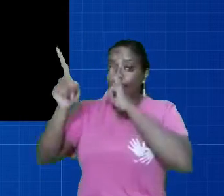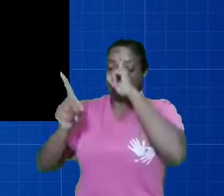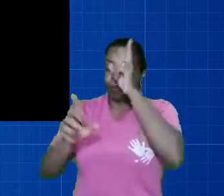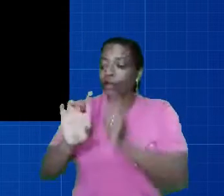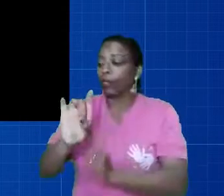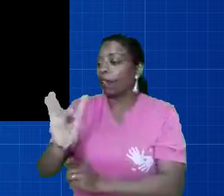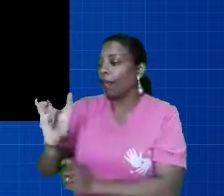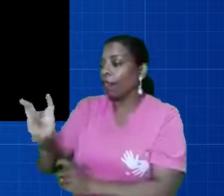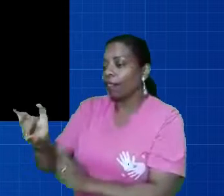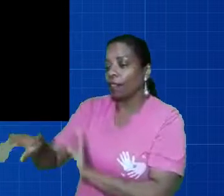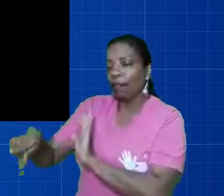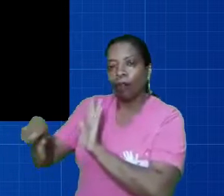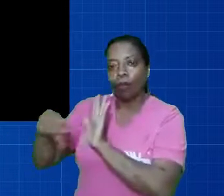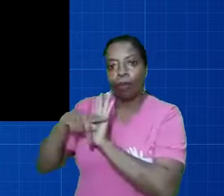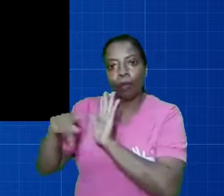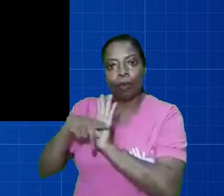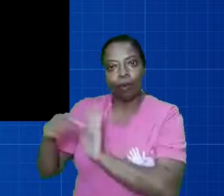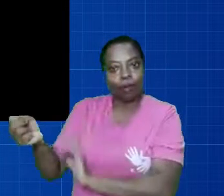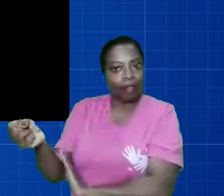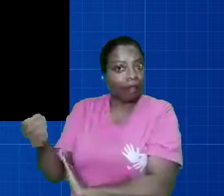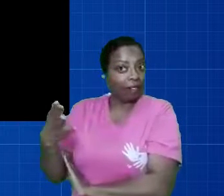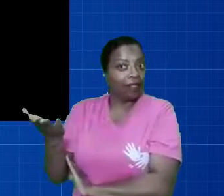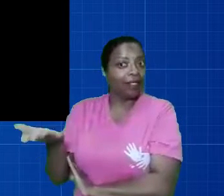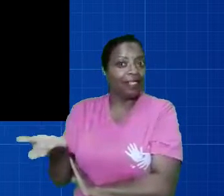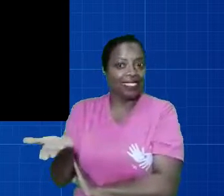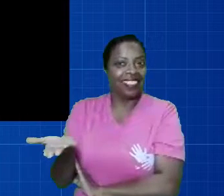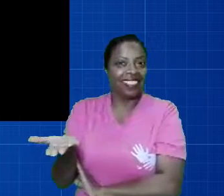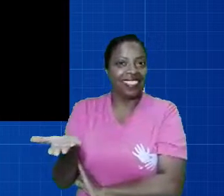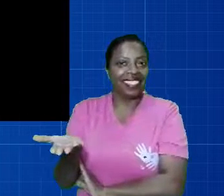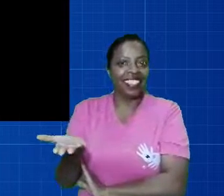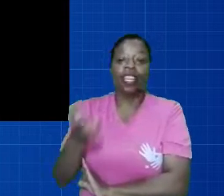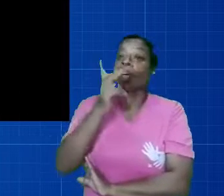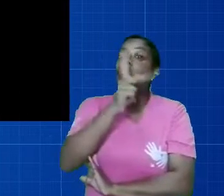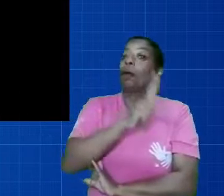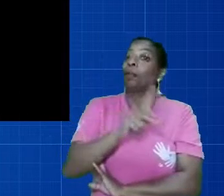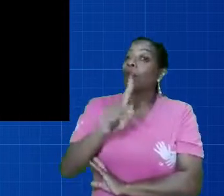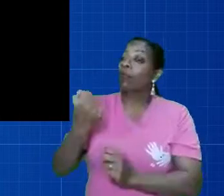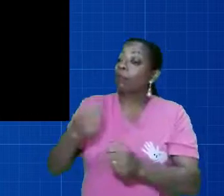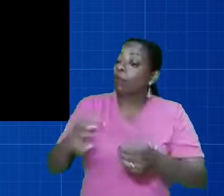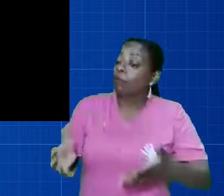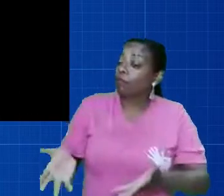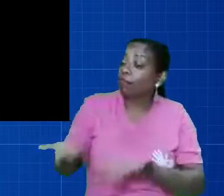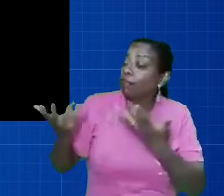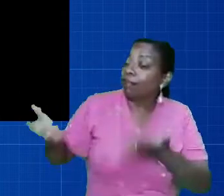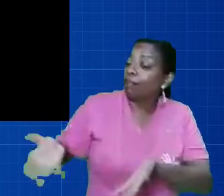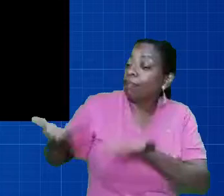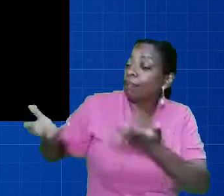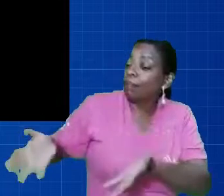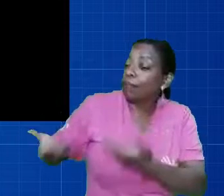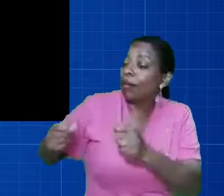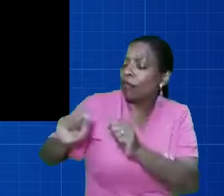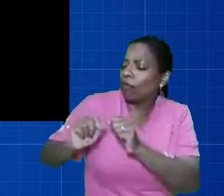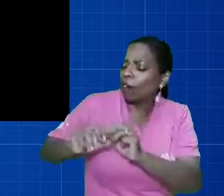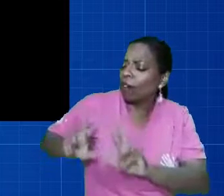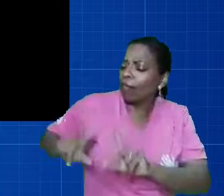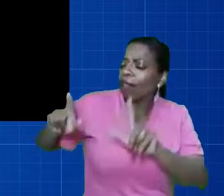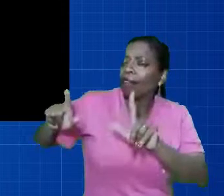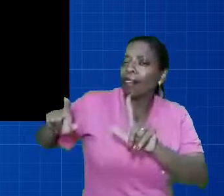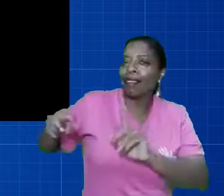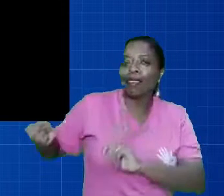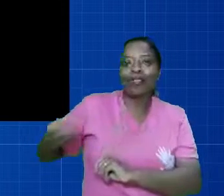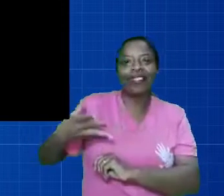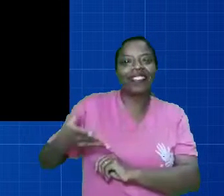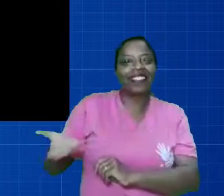fazer uma professor deveria ser um incentivador dessa proposta aqui.